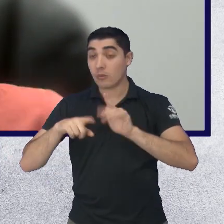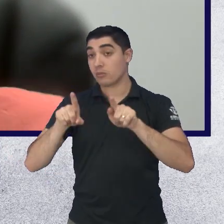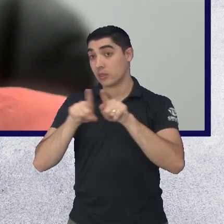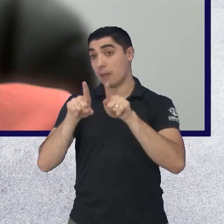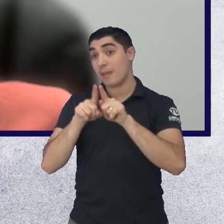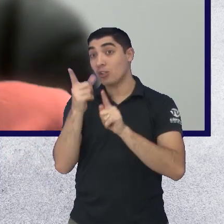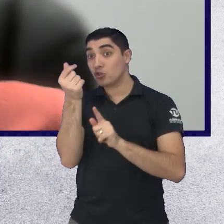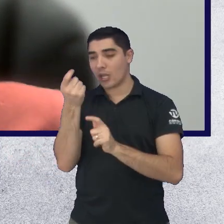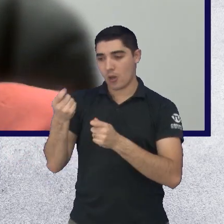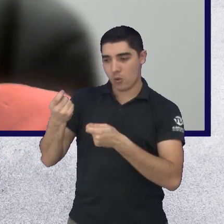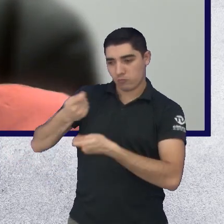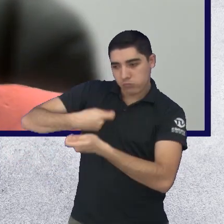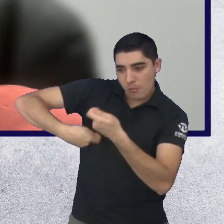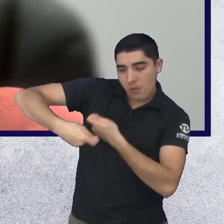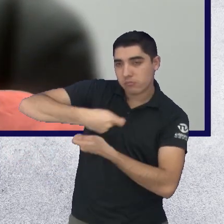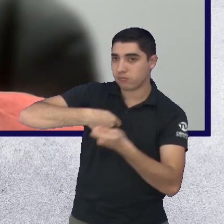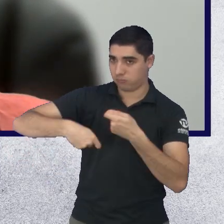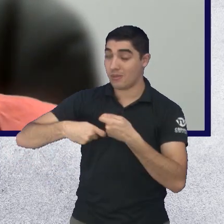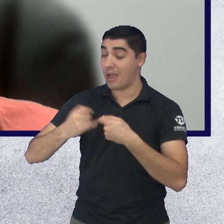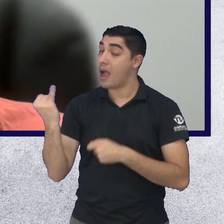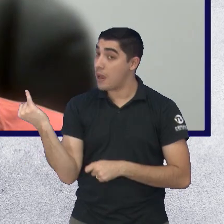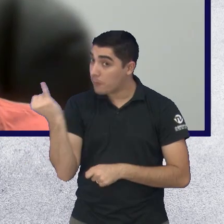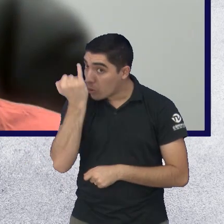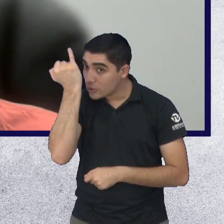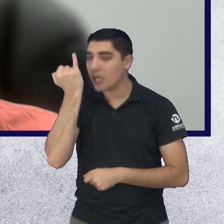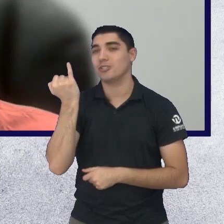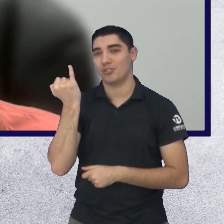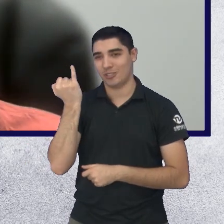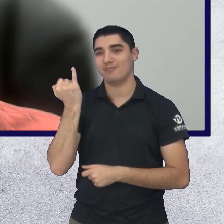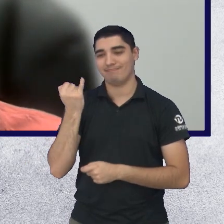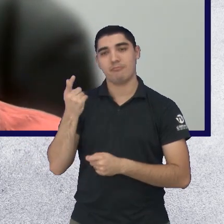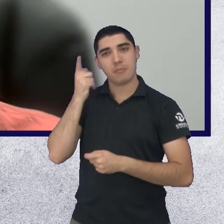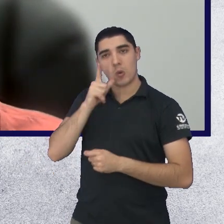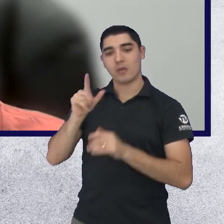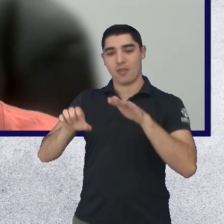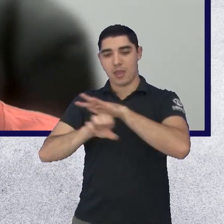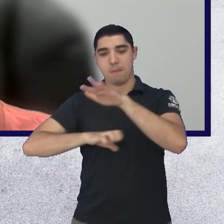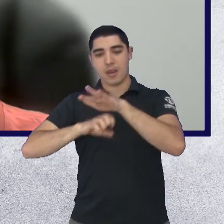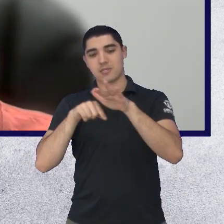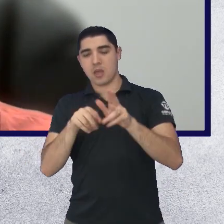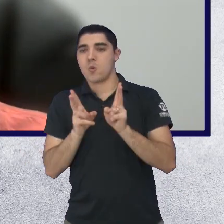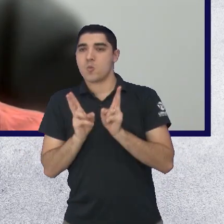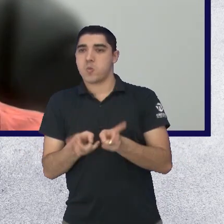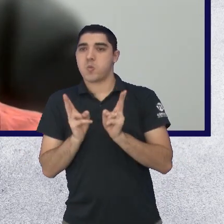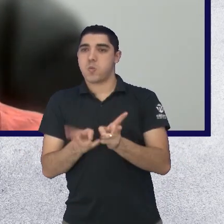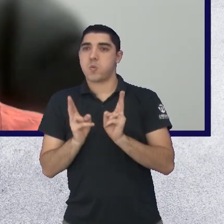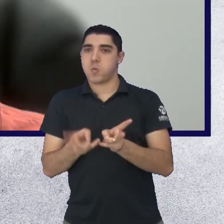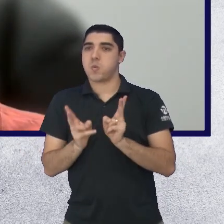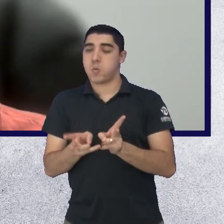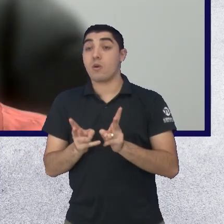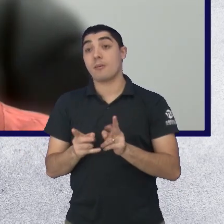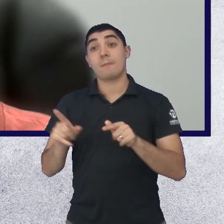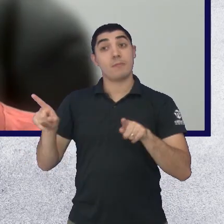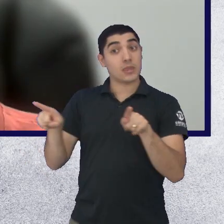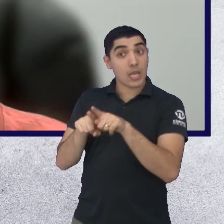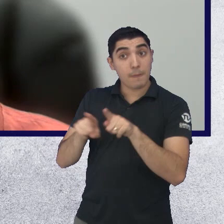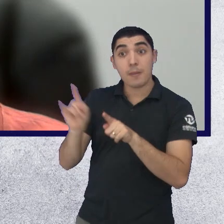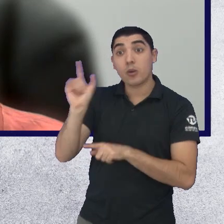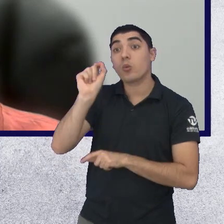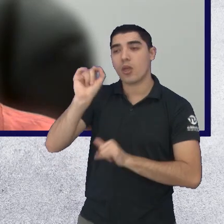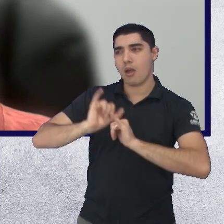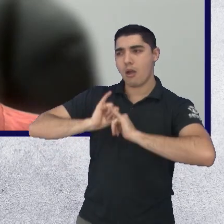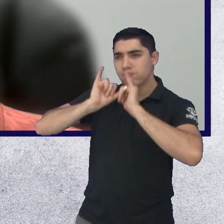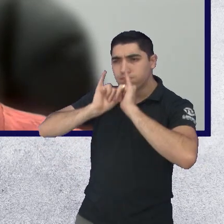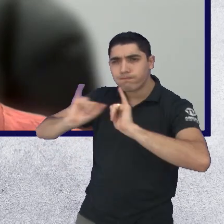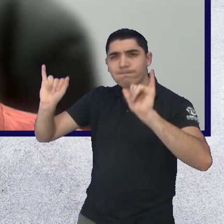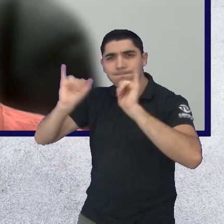aí. Então, toda essa parte financeira faz parte, né, da gestão da empresa, toda a parte de marketing, o